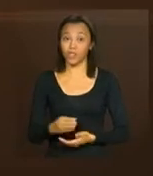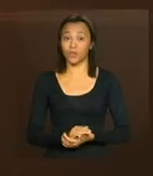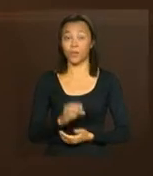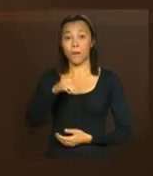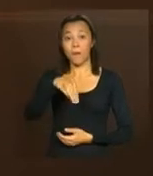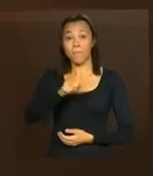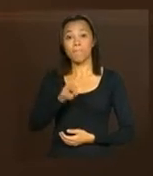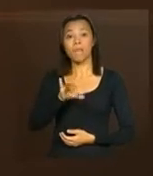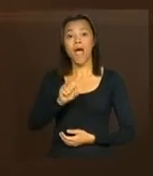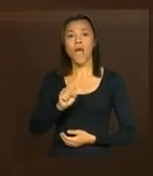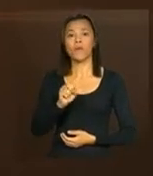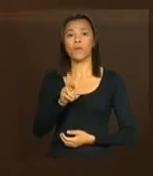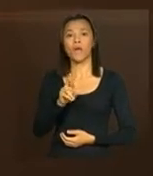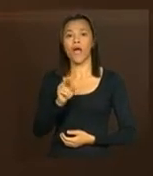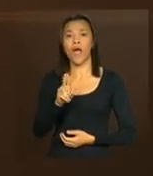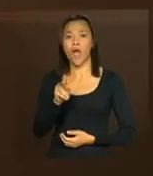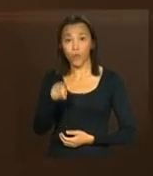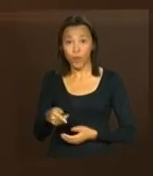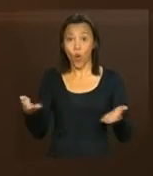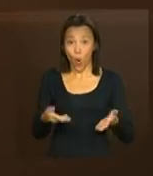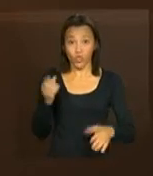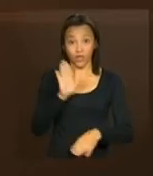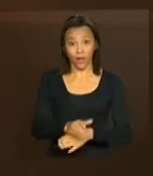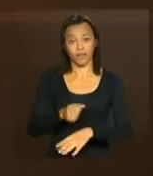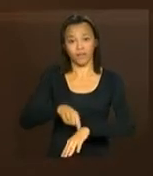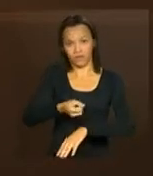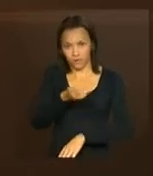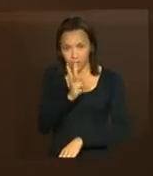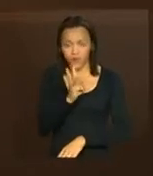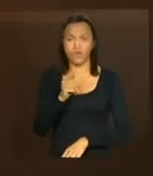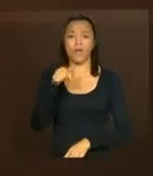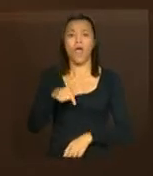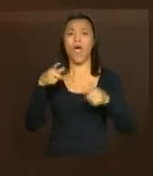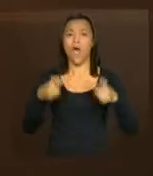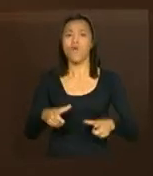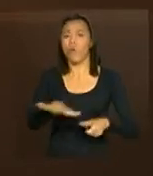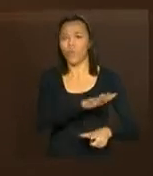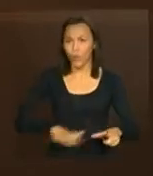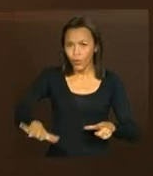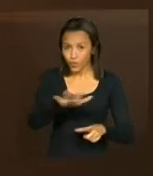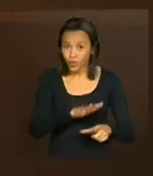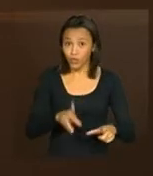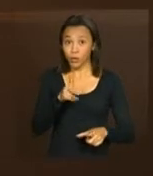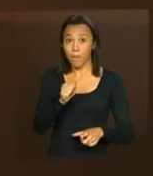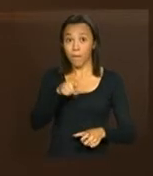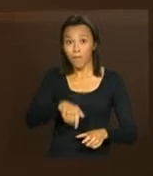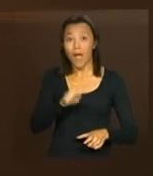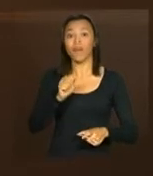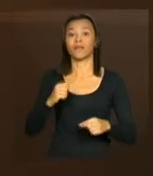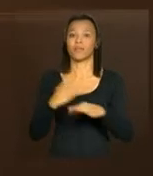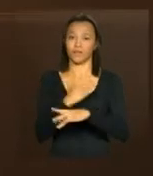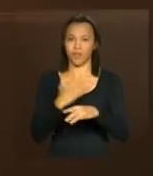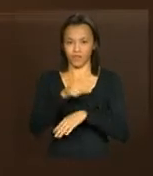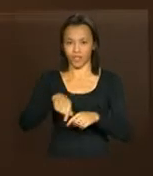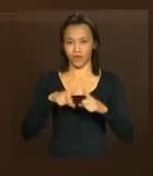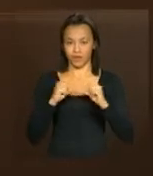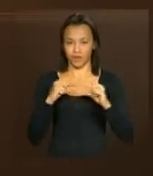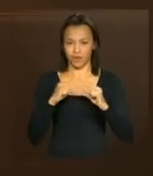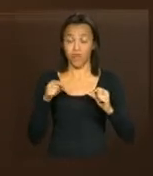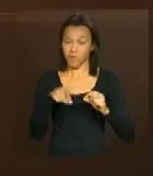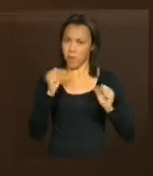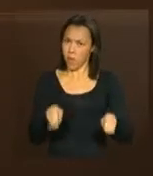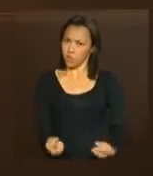Marco Antonio raupp hoje as três horas da tarde no pavilhão de exposições do Parque da Cidade em Brasília